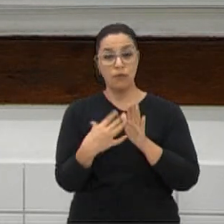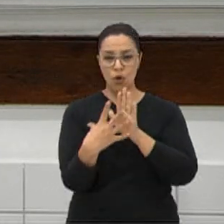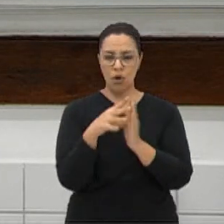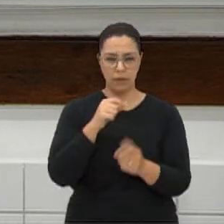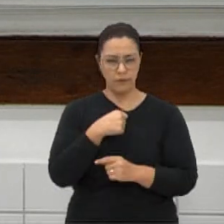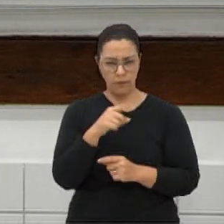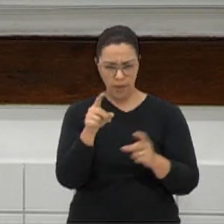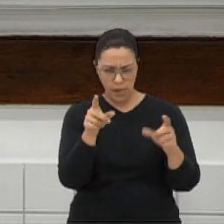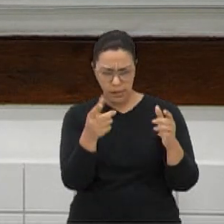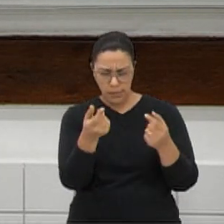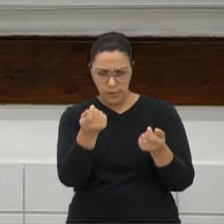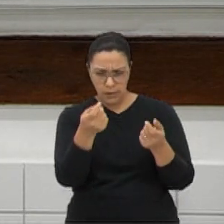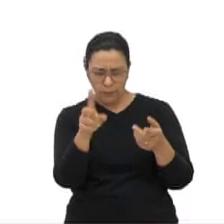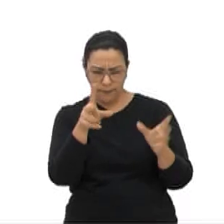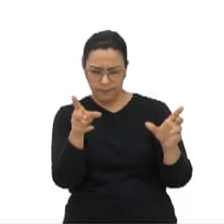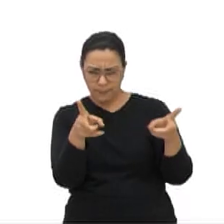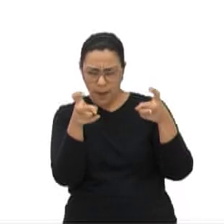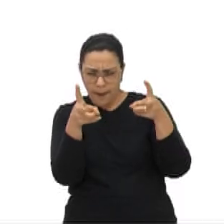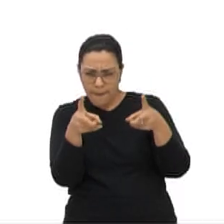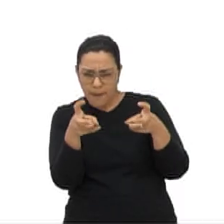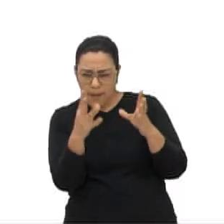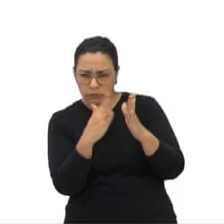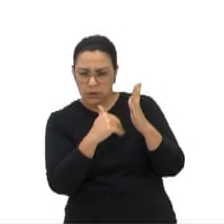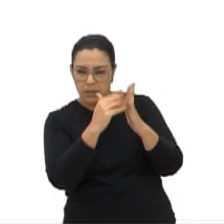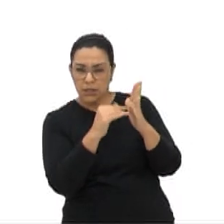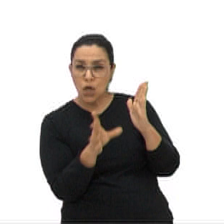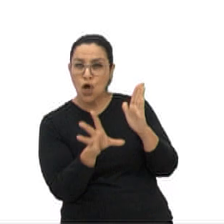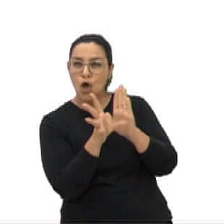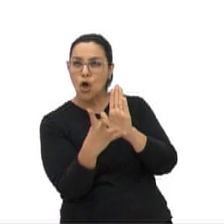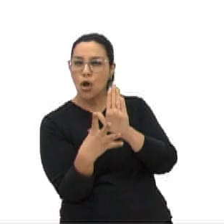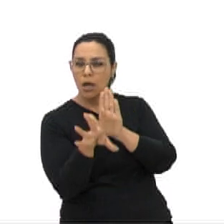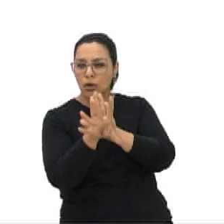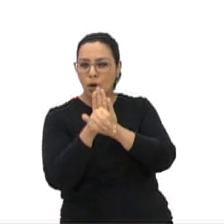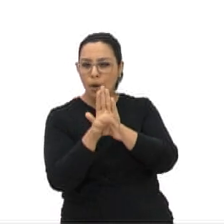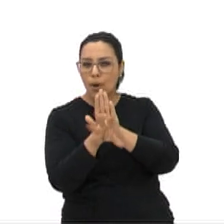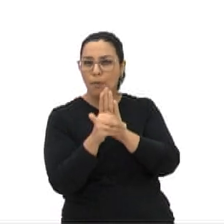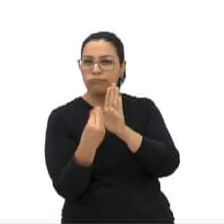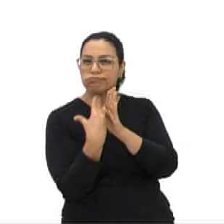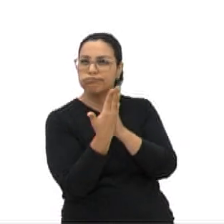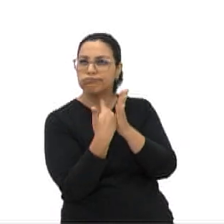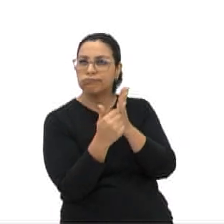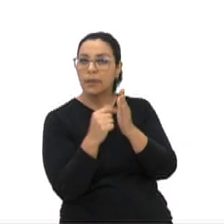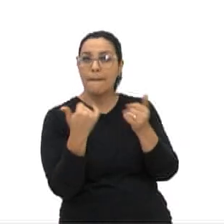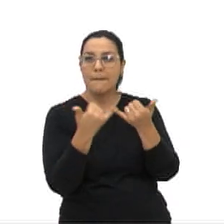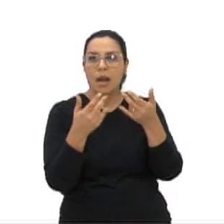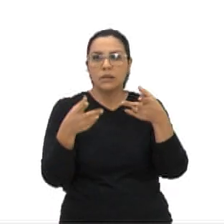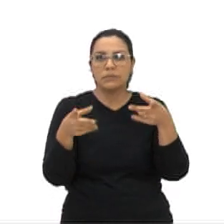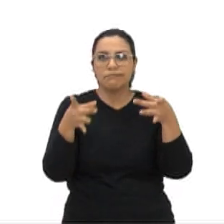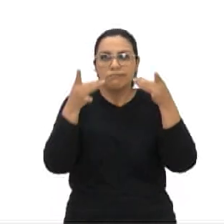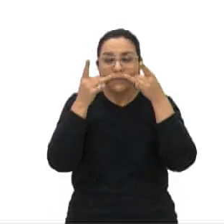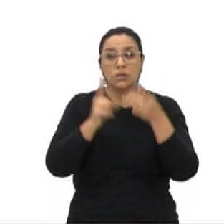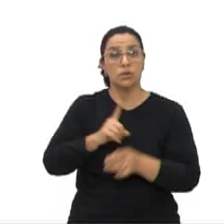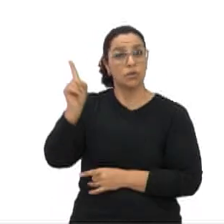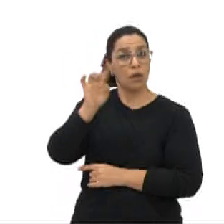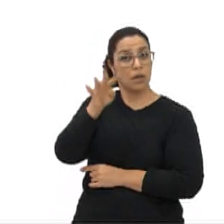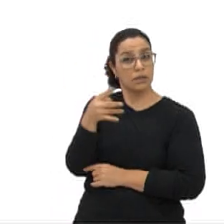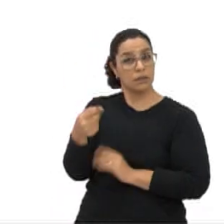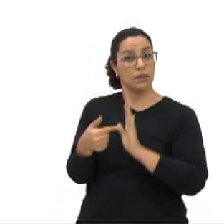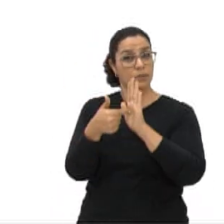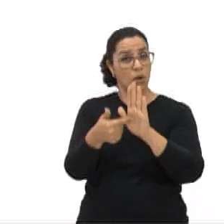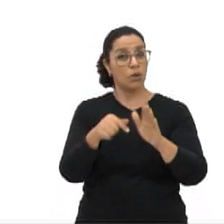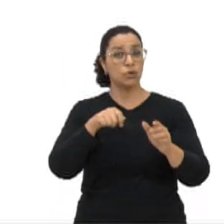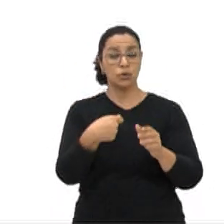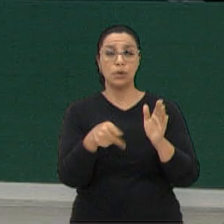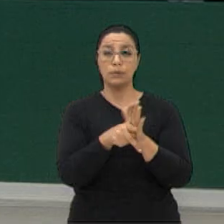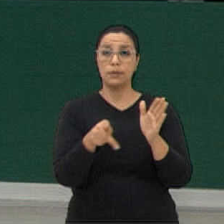esses objetos e querer transmitir alguma sensação visual. Bem, aí eu trago aqui também esse esquema que nos mostra um pouquinho sobre